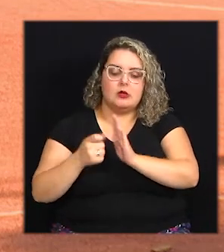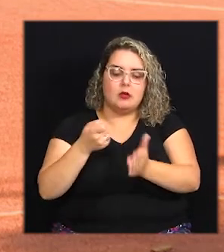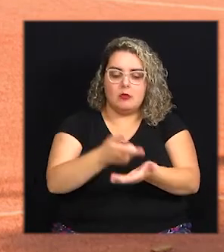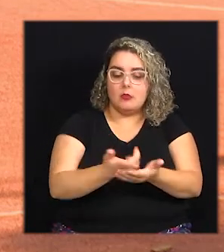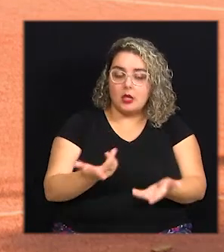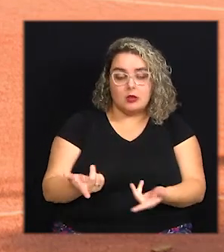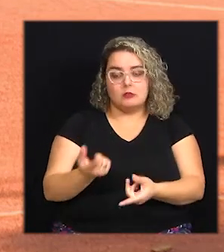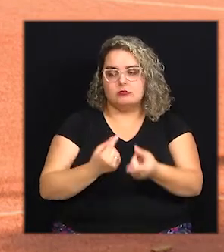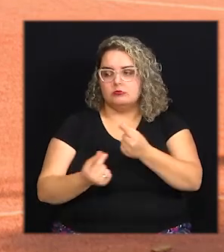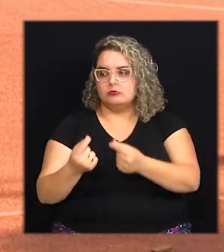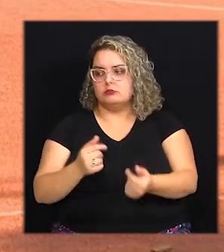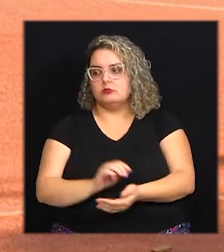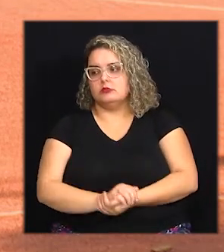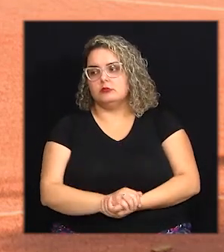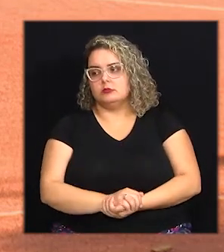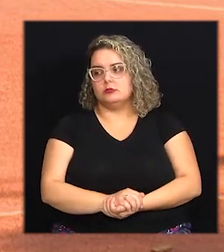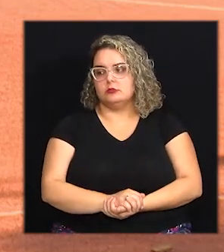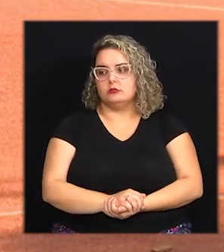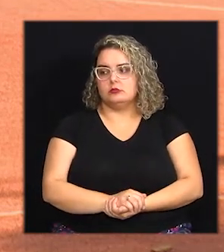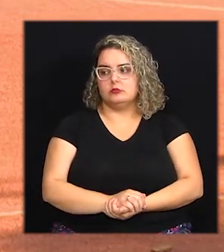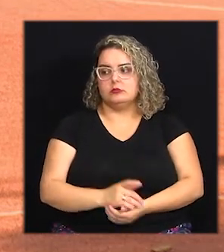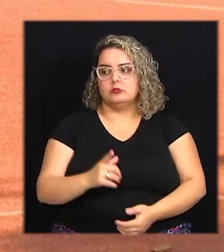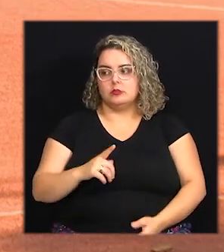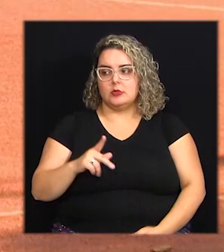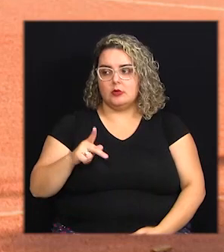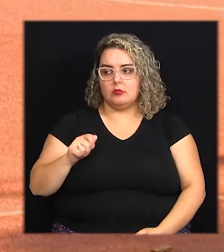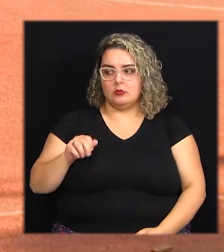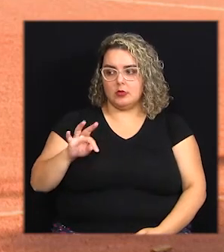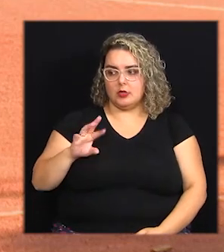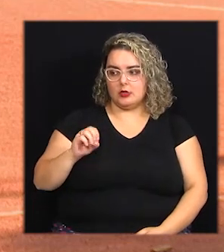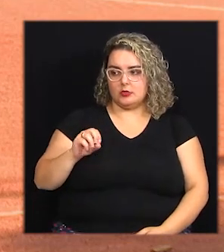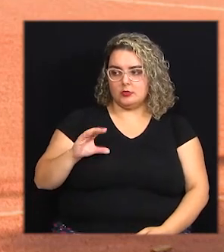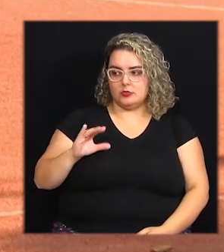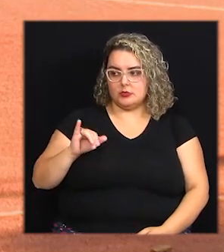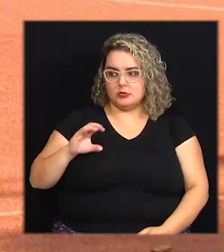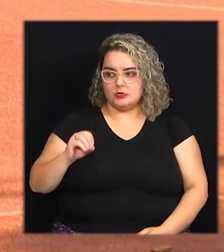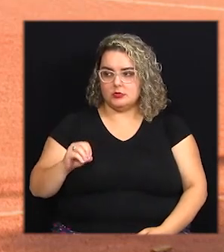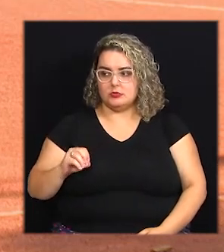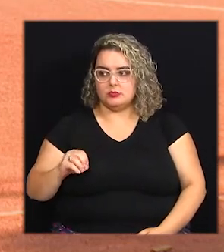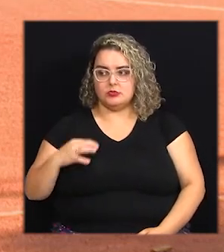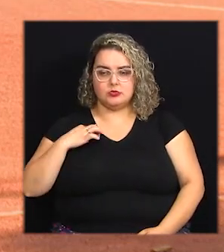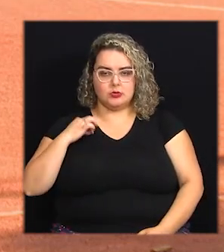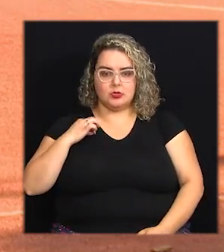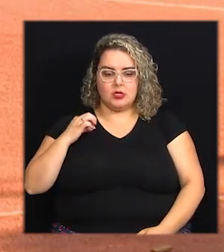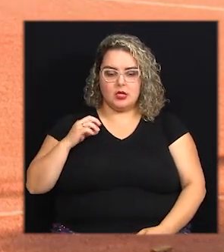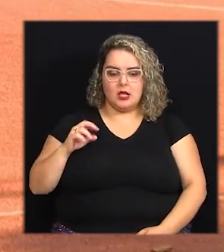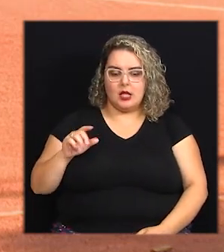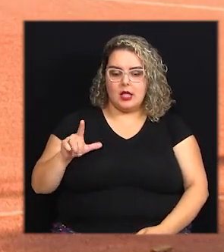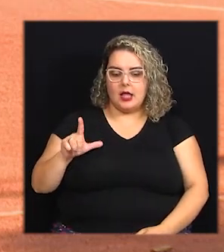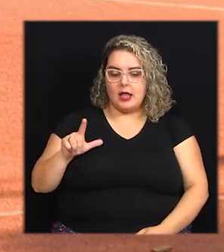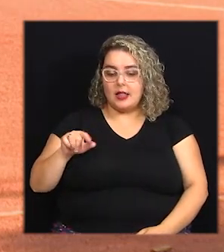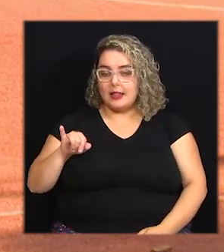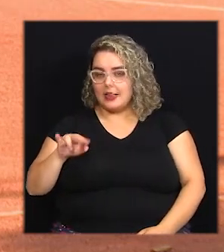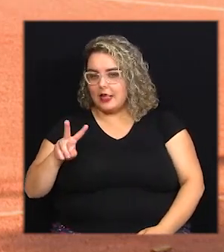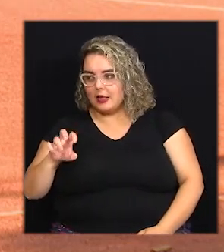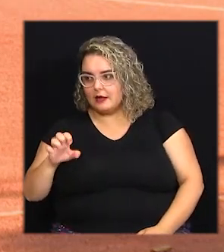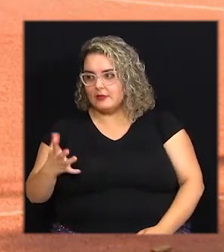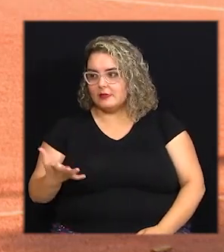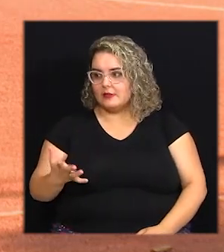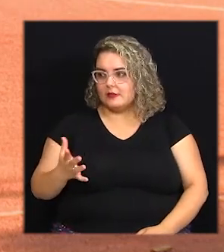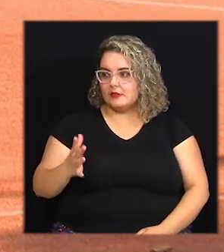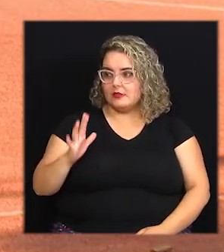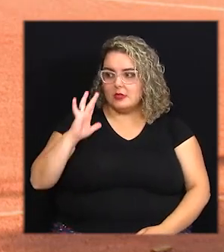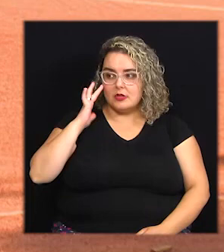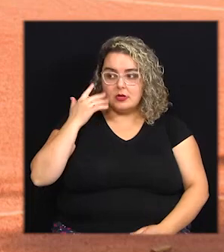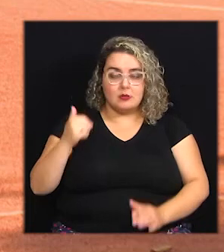na questão financeira. Eu tenho um patrocínio de roupa, que é a Live, não sei se você conhece, não é de tênis, mas Tá. eu acho que eu vou ser a